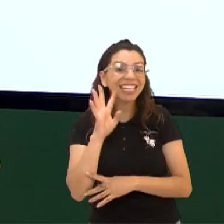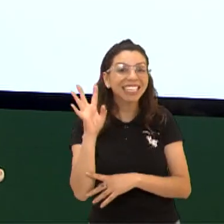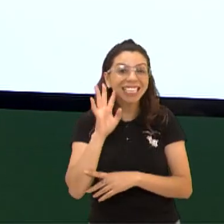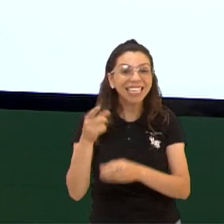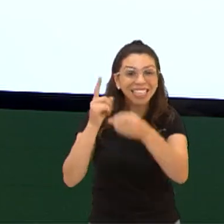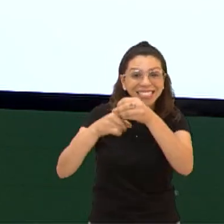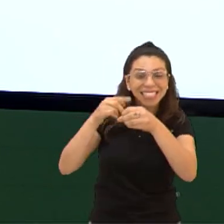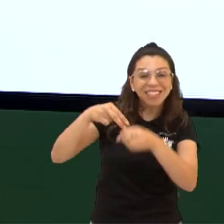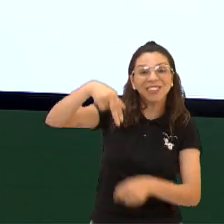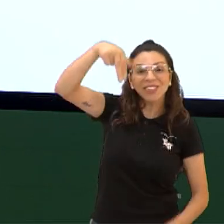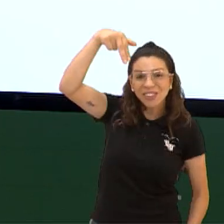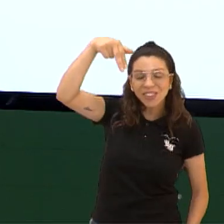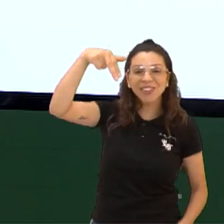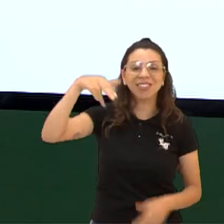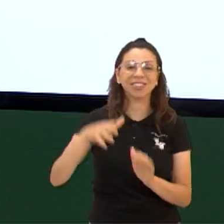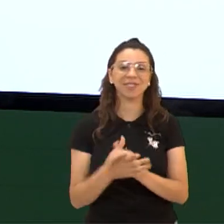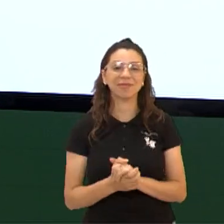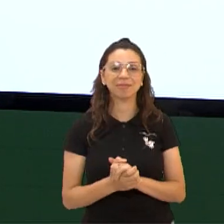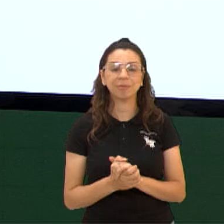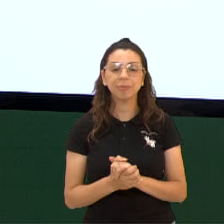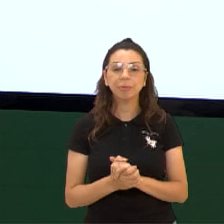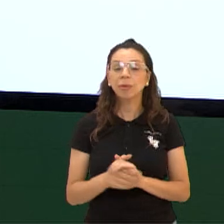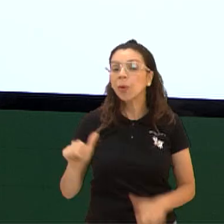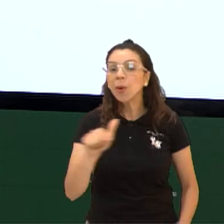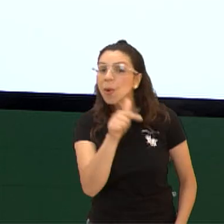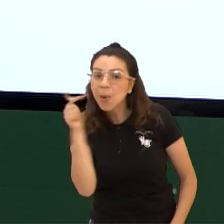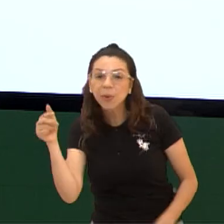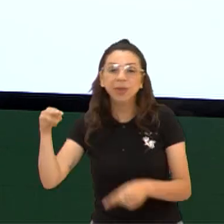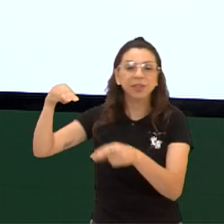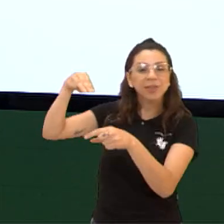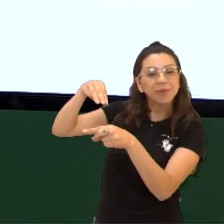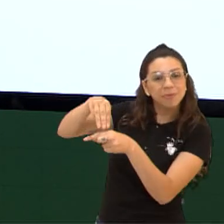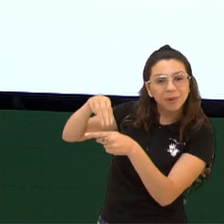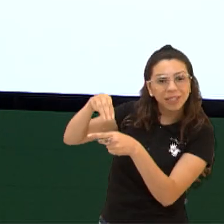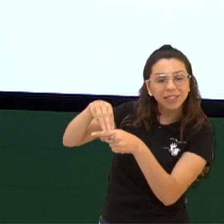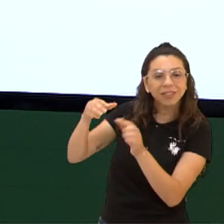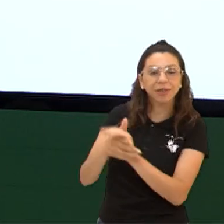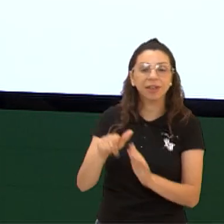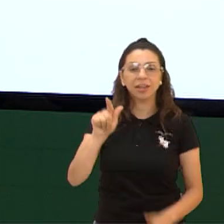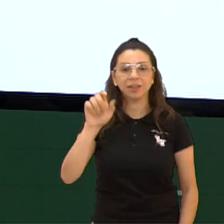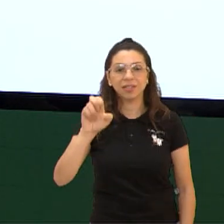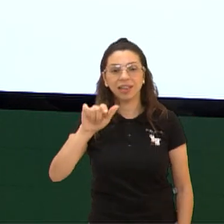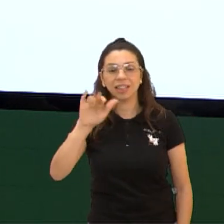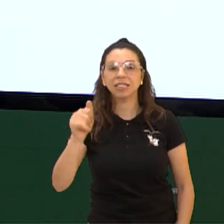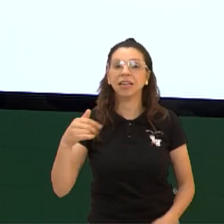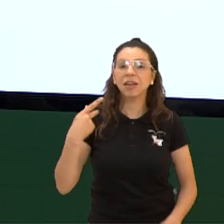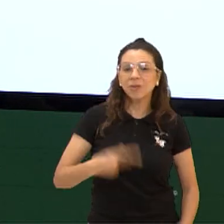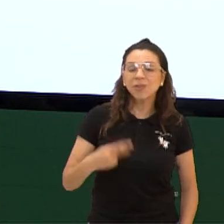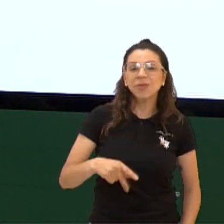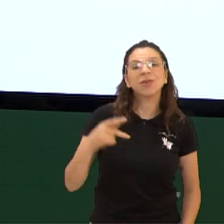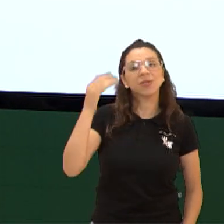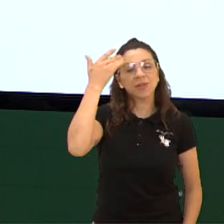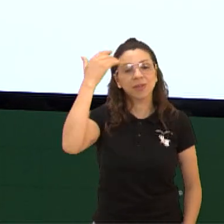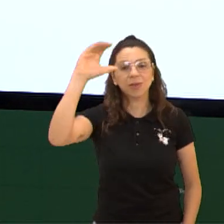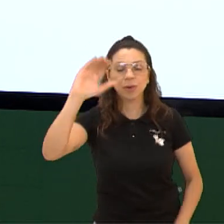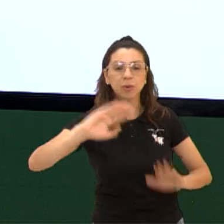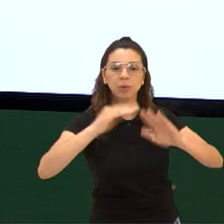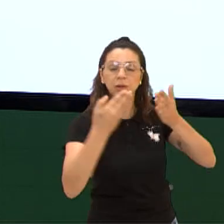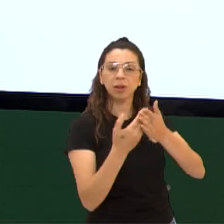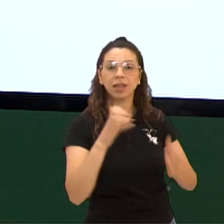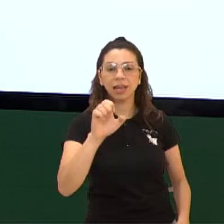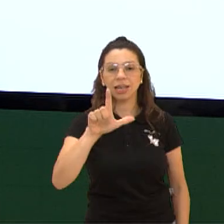tá em peso aqui. Mais uma aqui de Maringá também. Geisa, sou de Curitiba, do Elísio